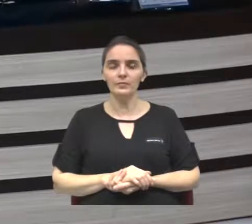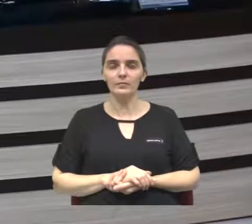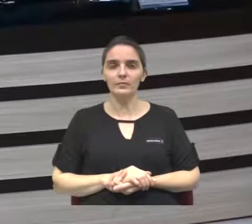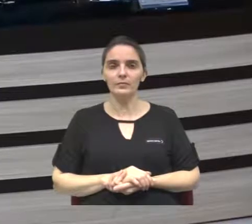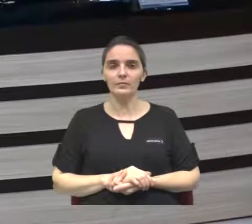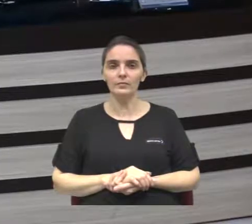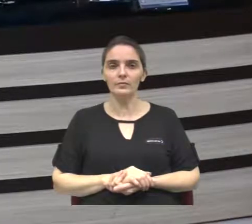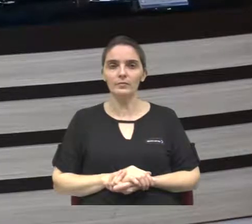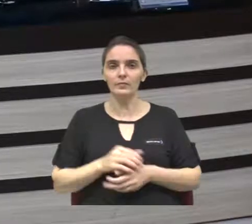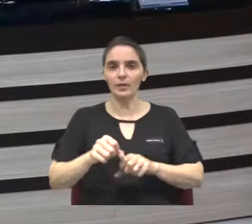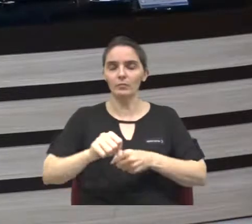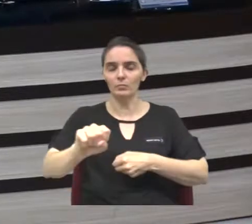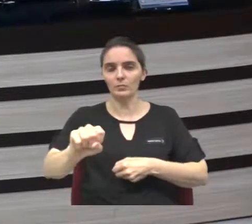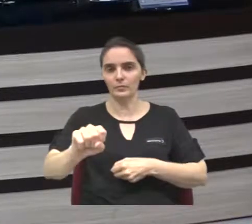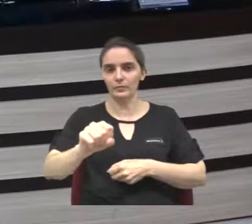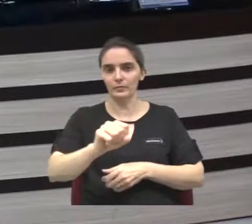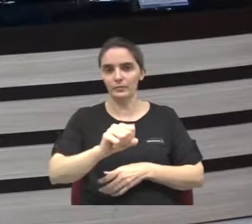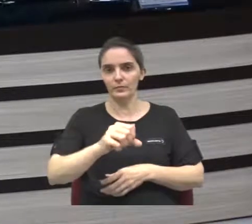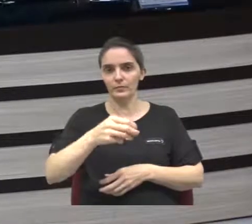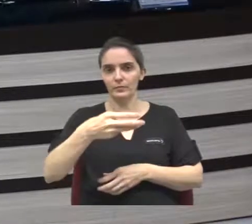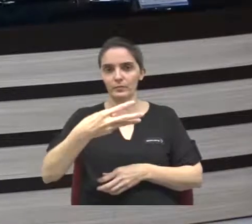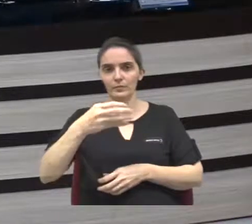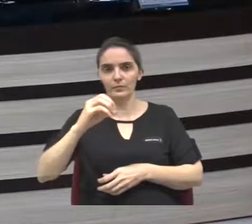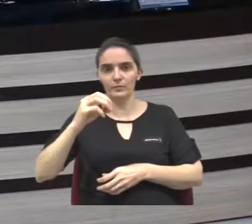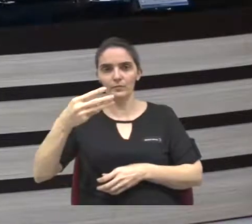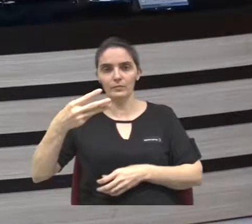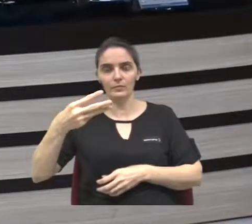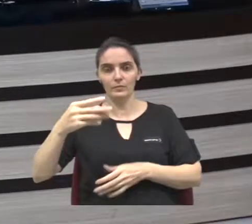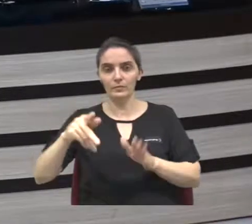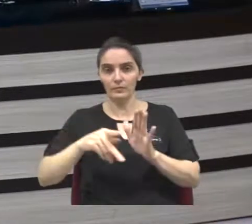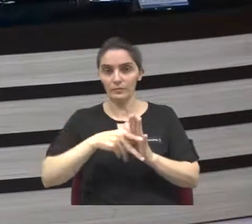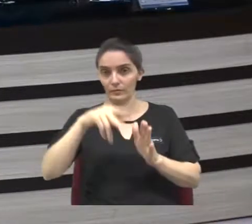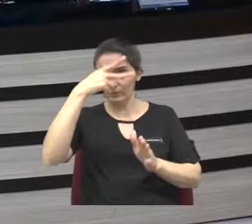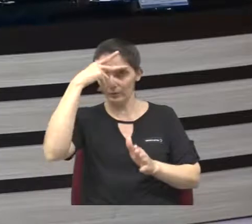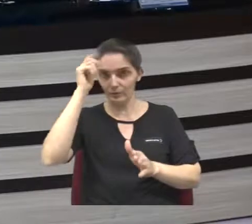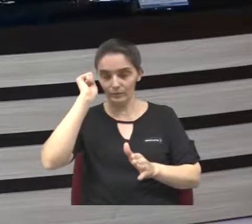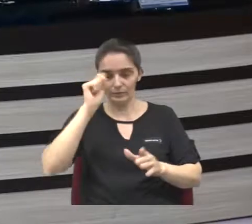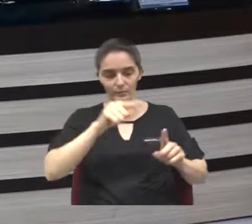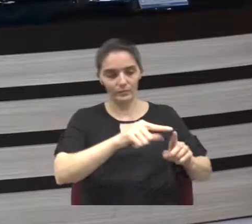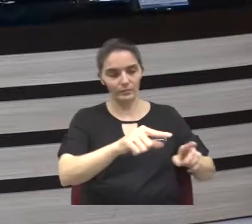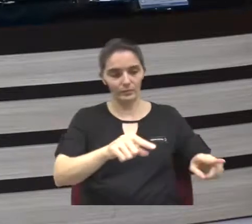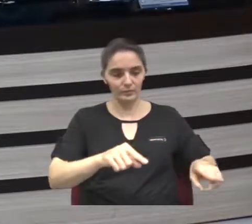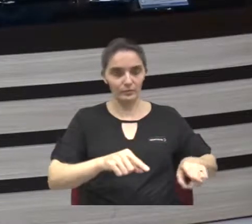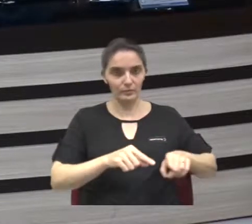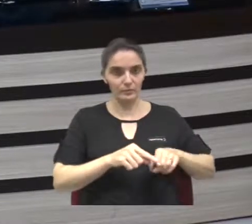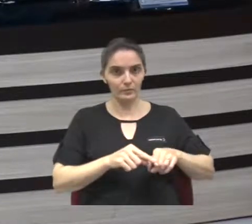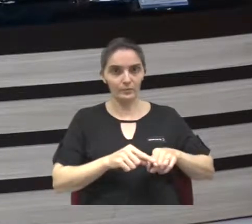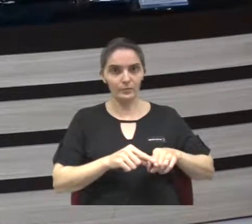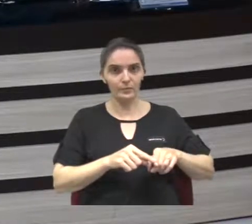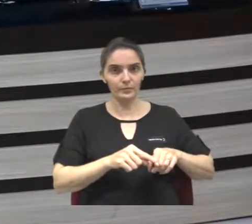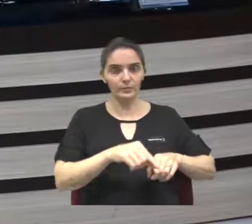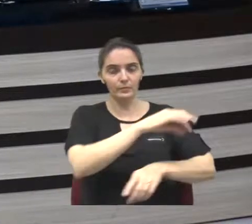Oficio número 303 da Prefeitura Municipal de Limeira, gabinete do prefeito.